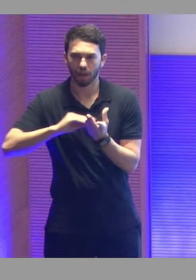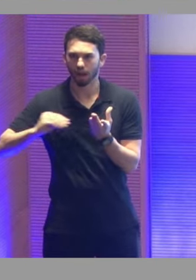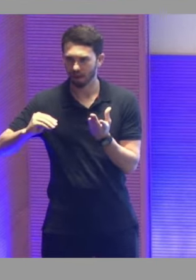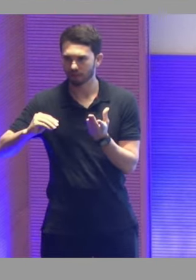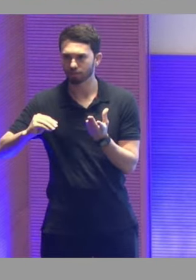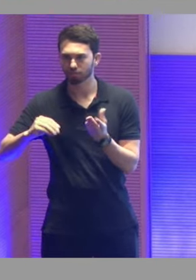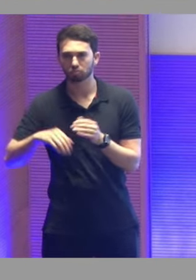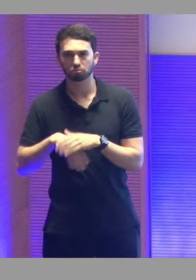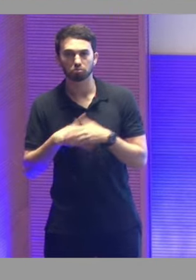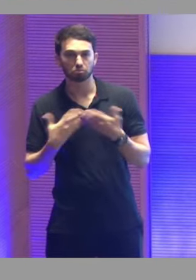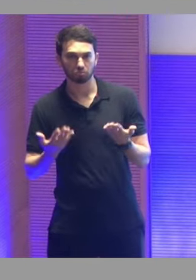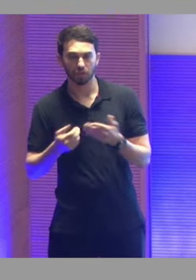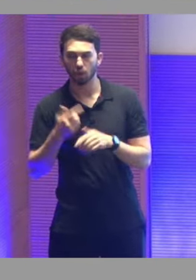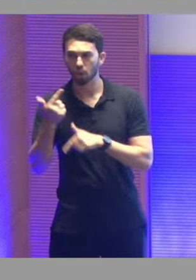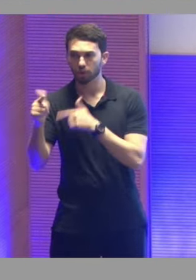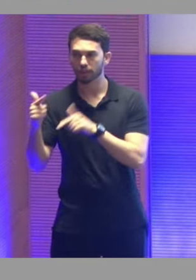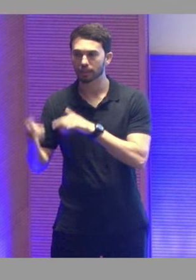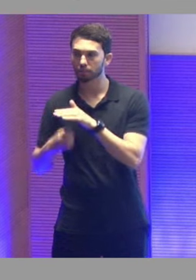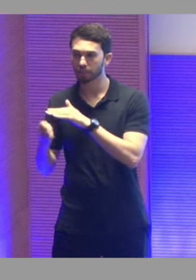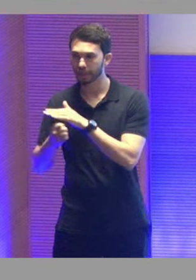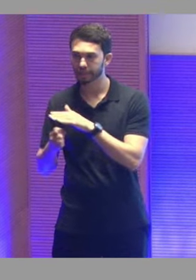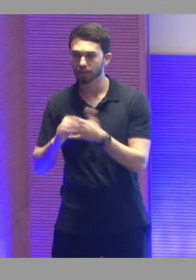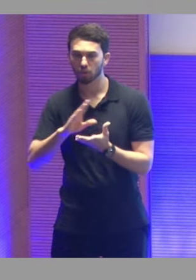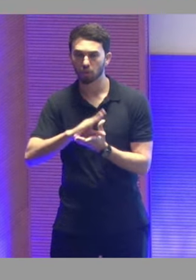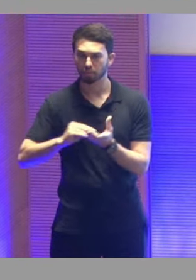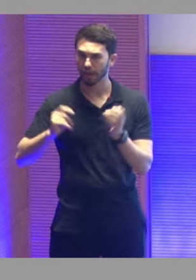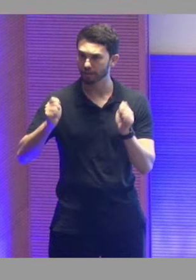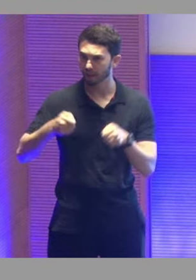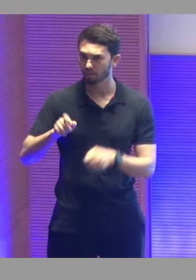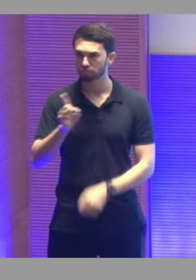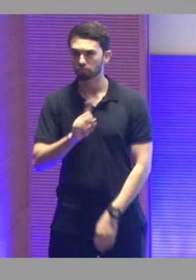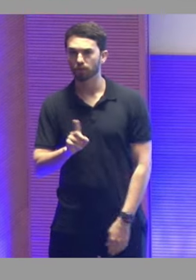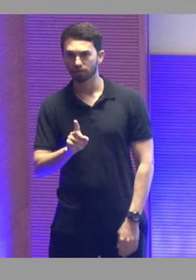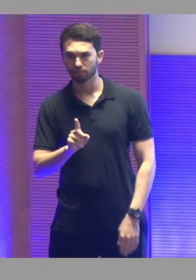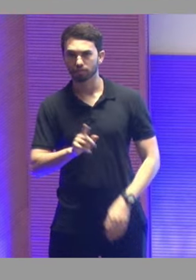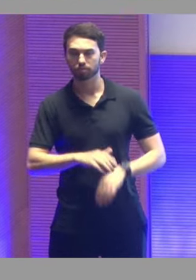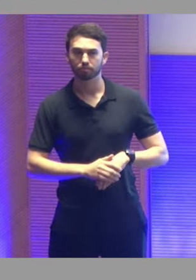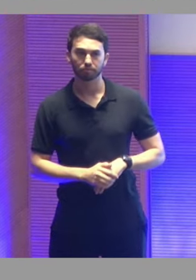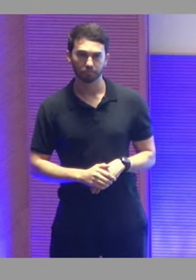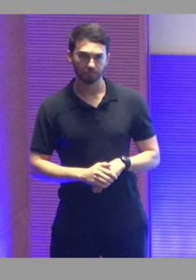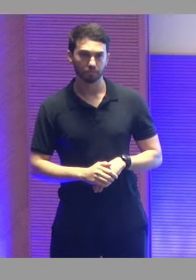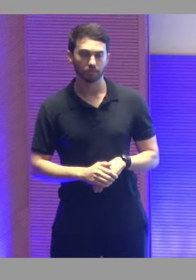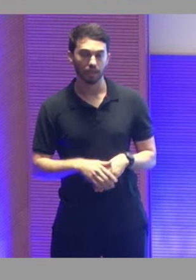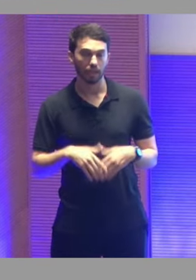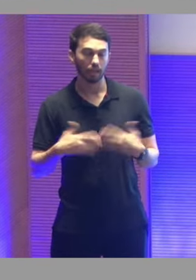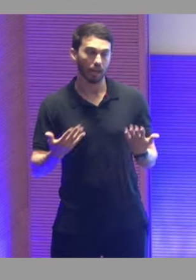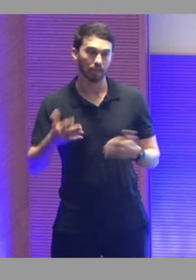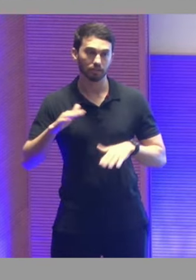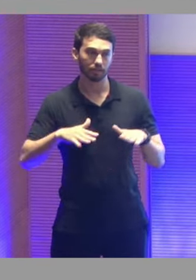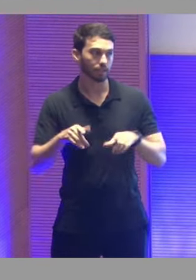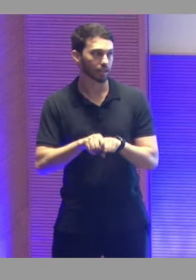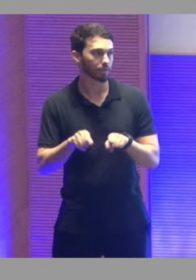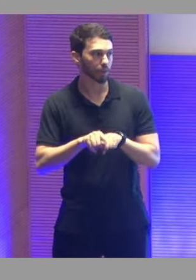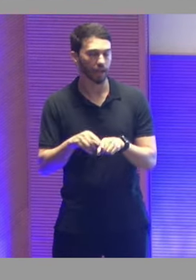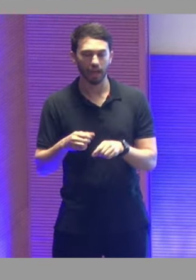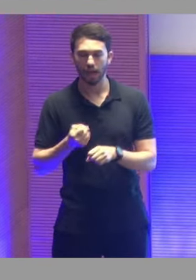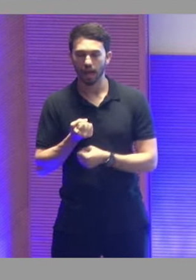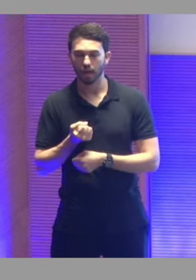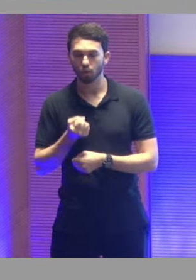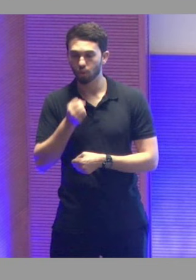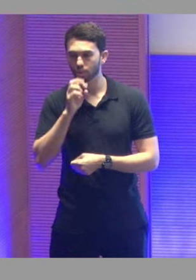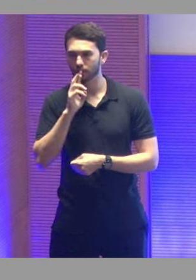e implementado por outras organizações de diversos setores Qual foi o tamanho talvez do resultado